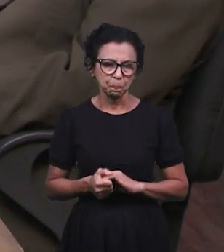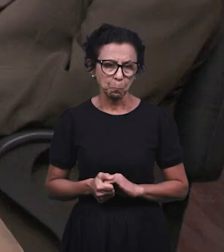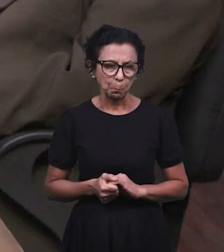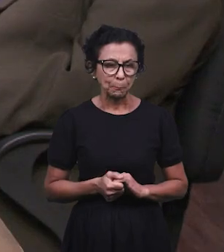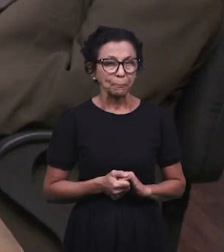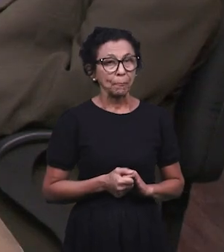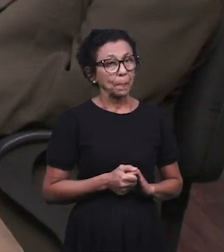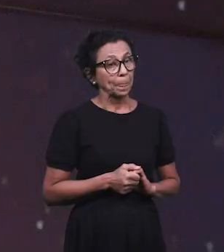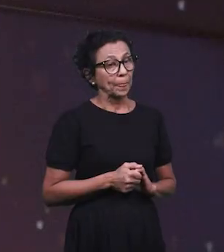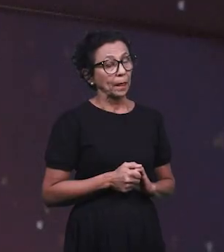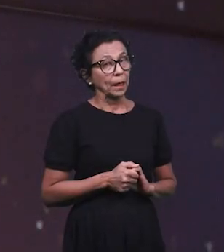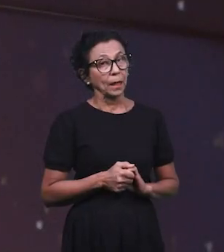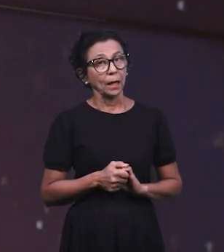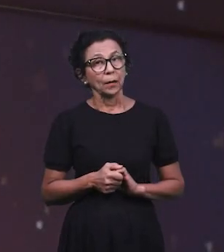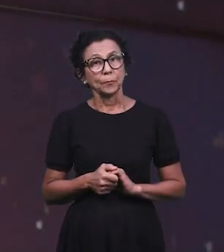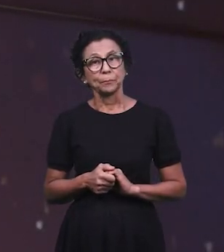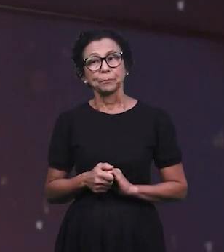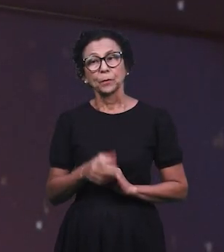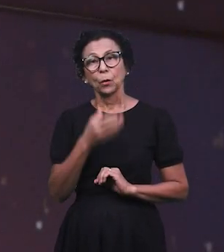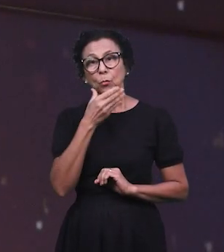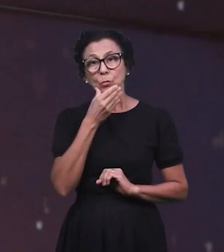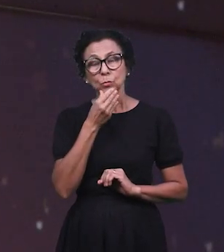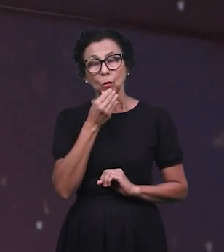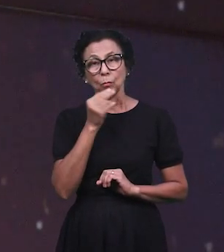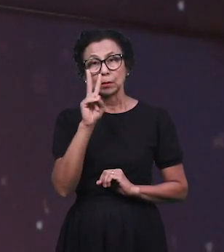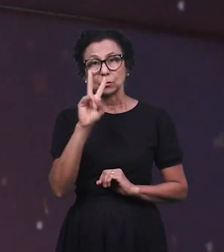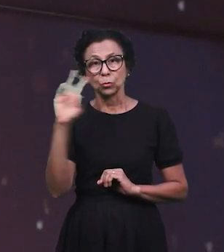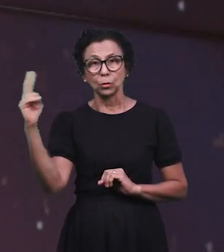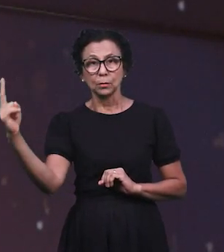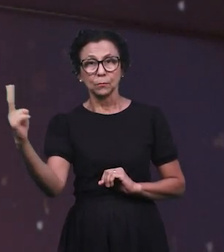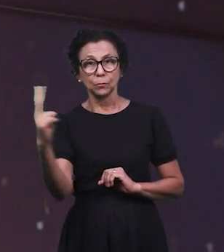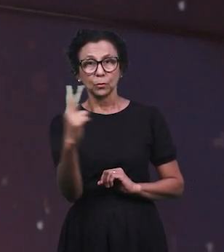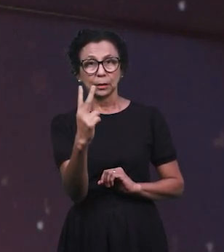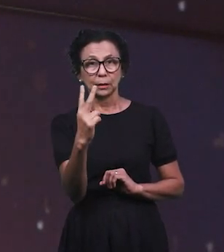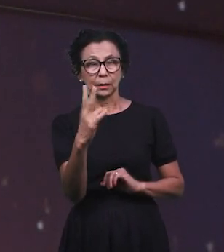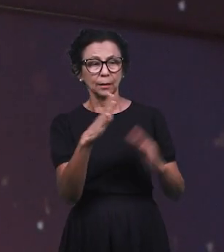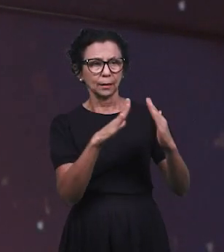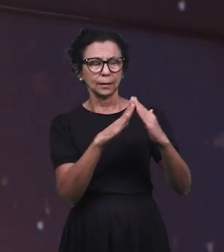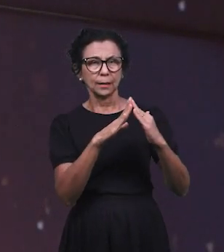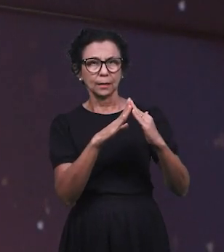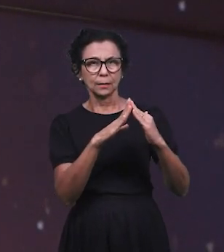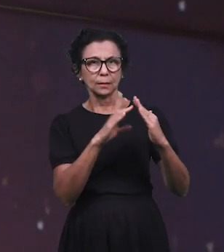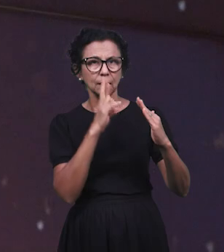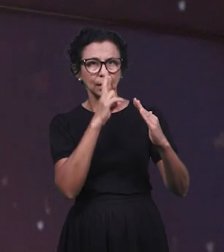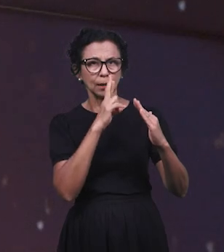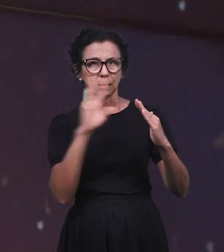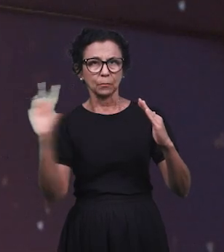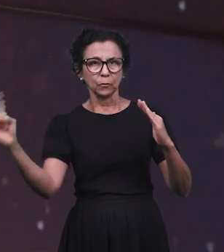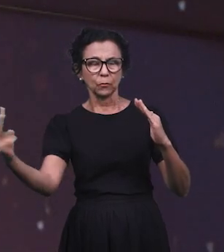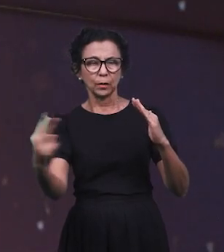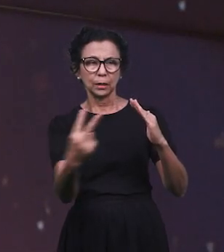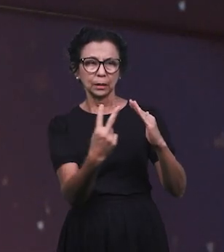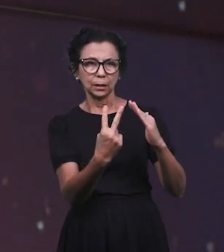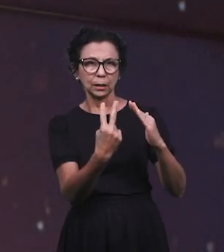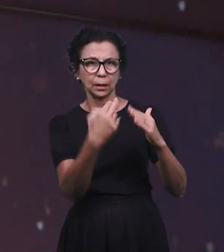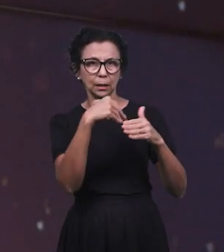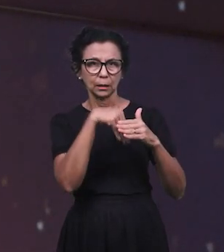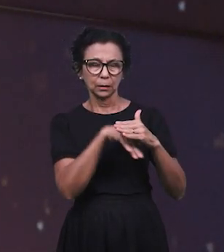teve um segredo, foi revelado a ela. Como que seria garantido vida na sua